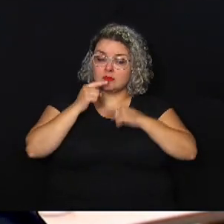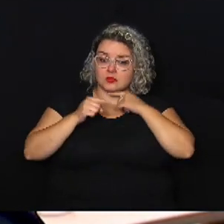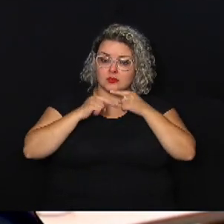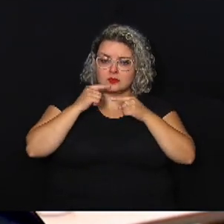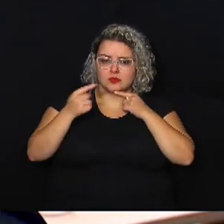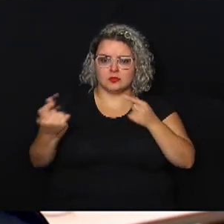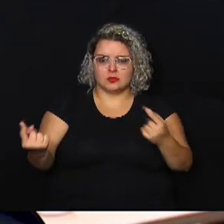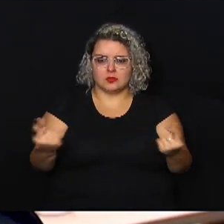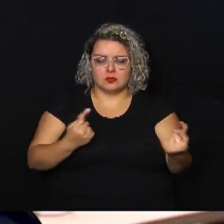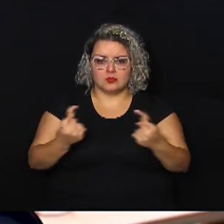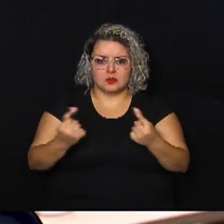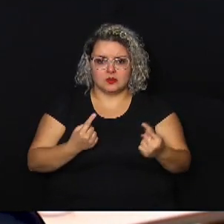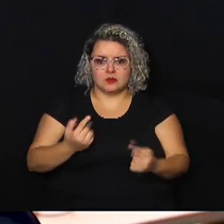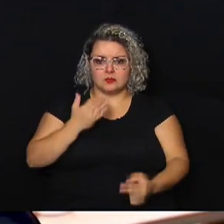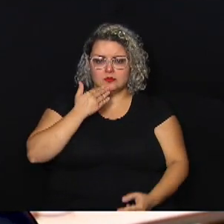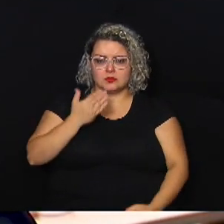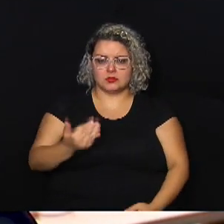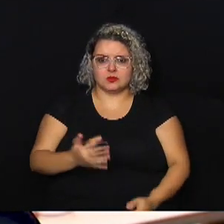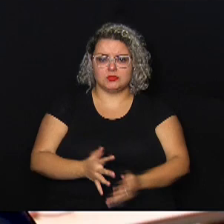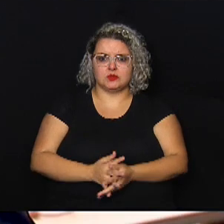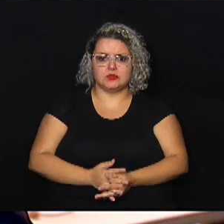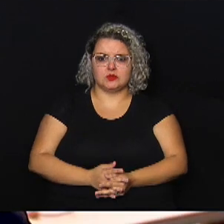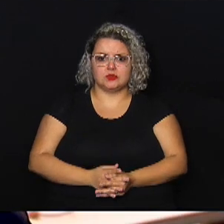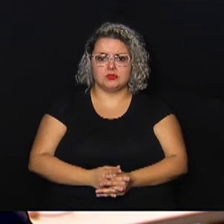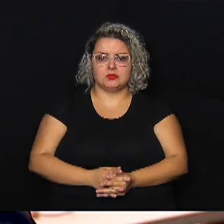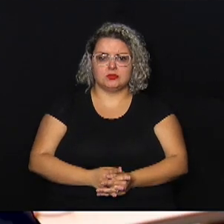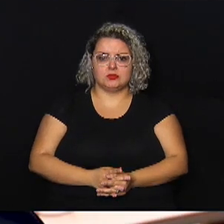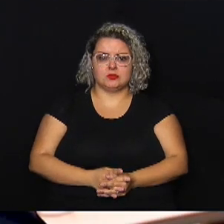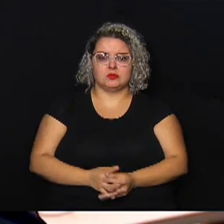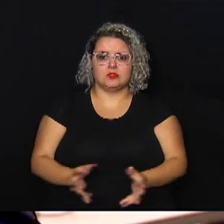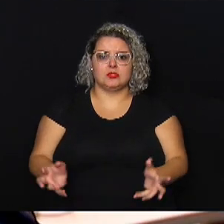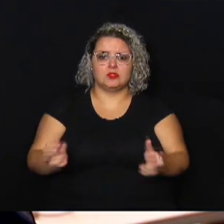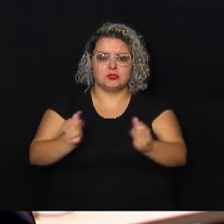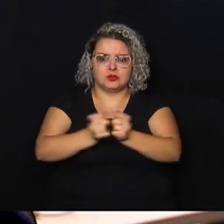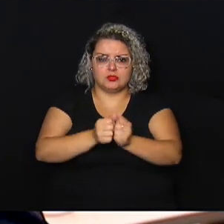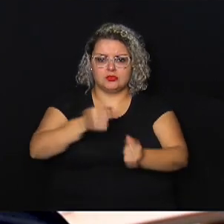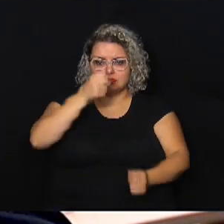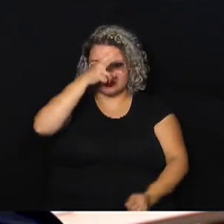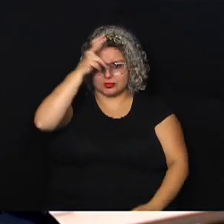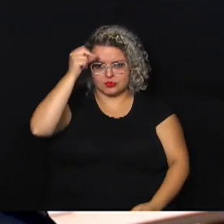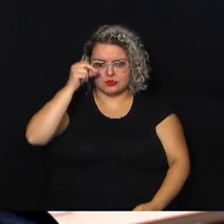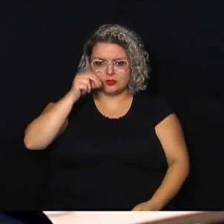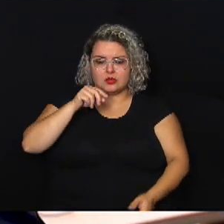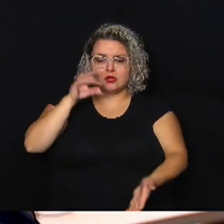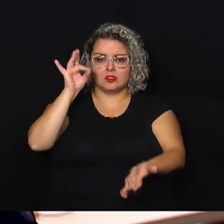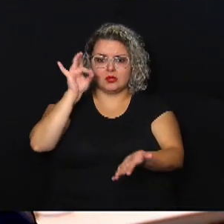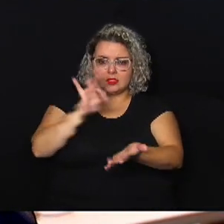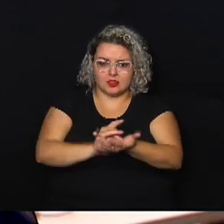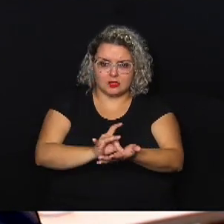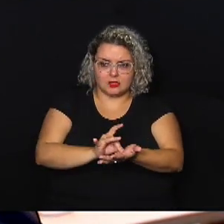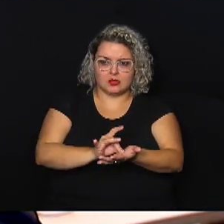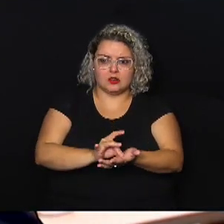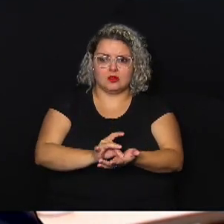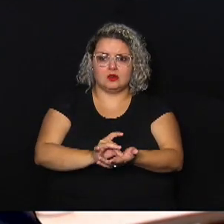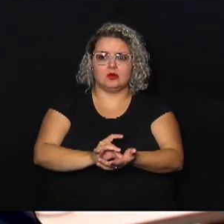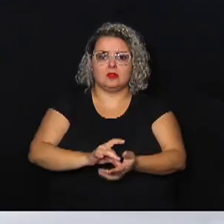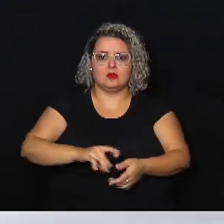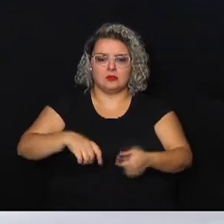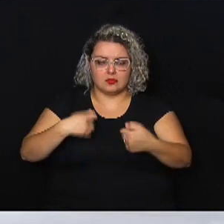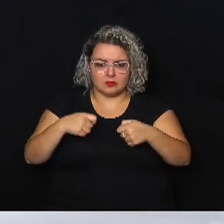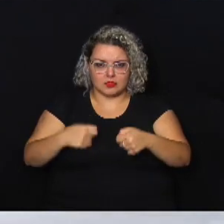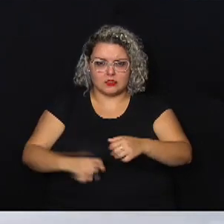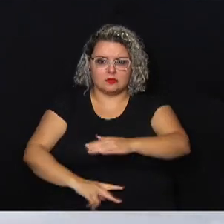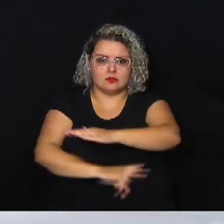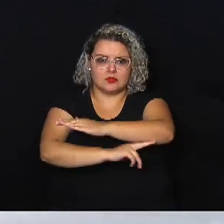procuraram, pedindo que interferisse junto ao prefeito da real necessidade de reconstruir aquela ponte.